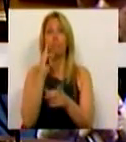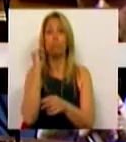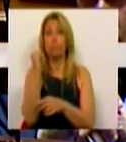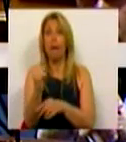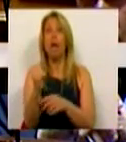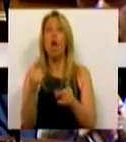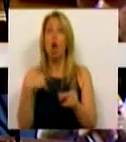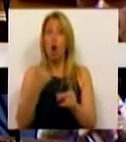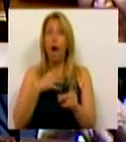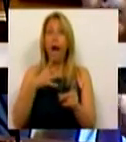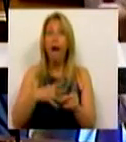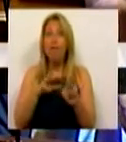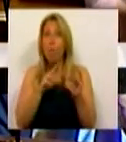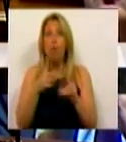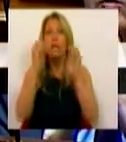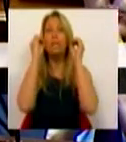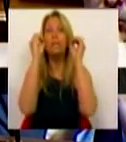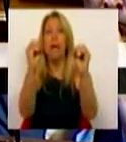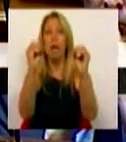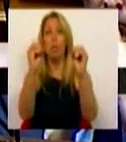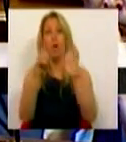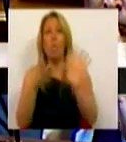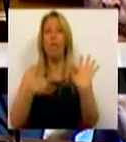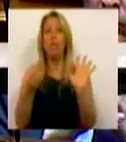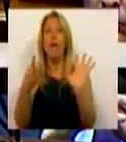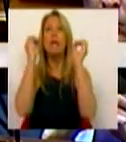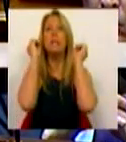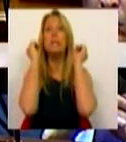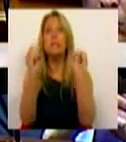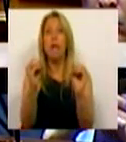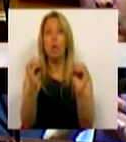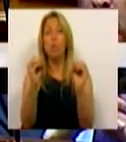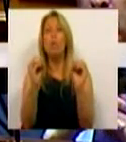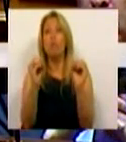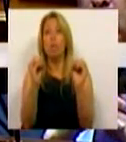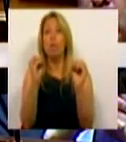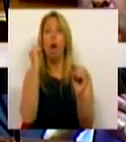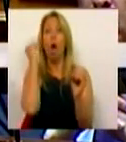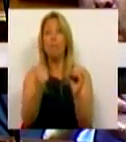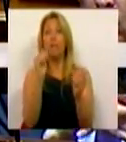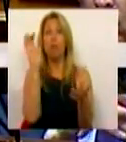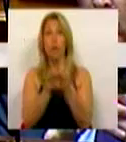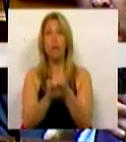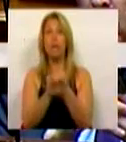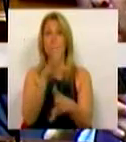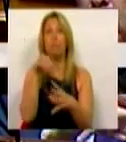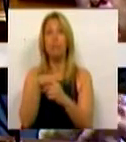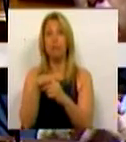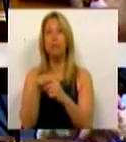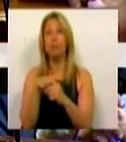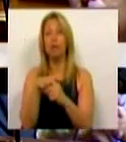zero homicídios conjugais. Tolerância zero ao homicídio conjugal para uma